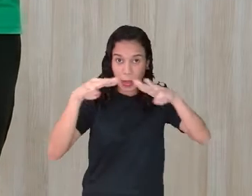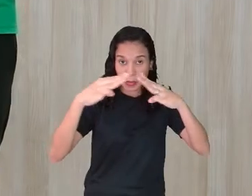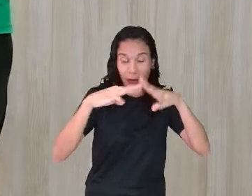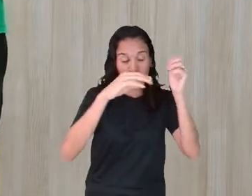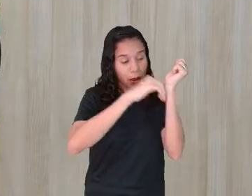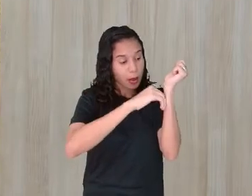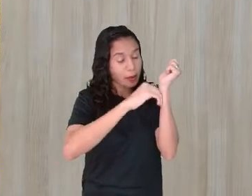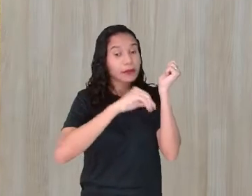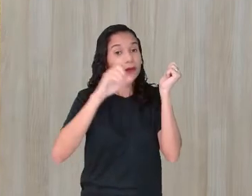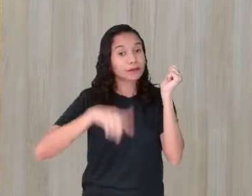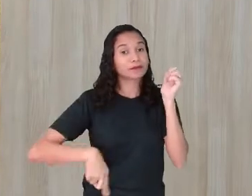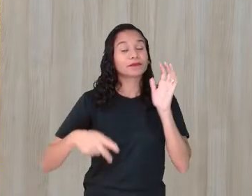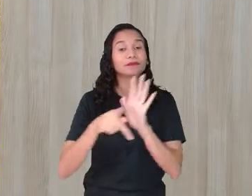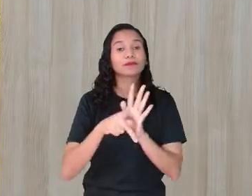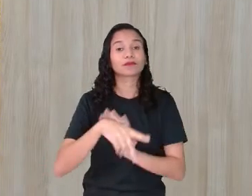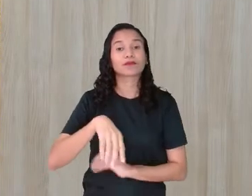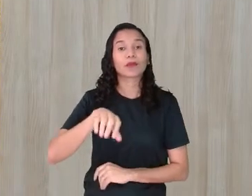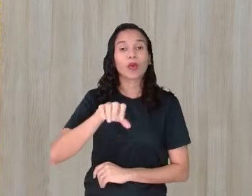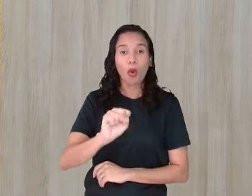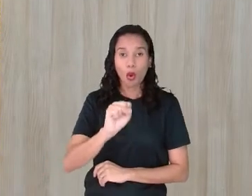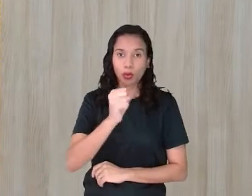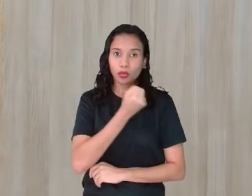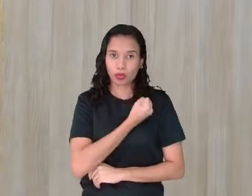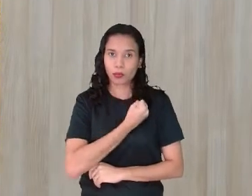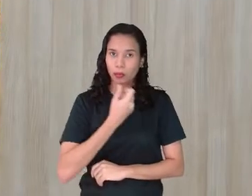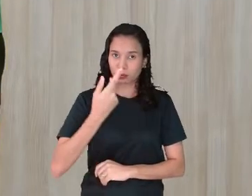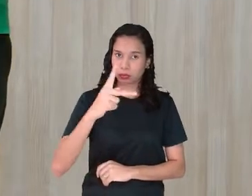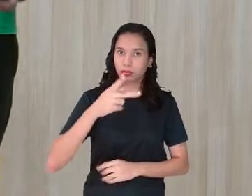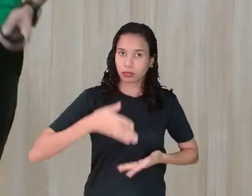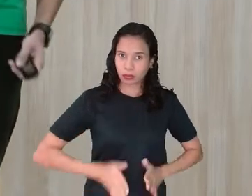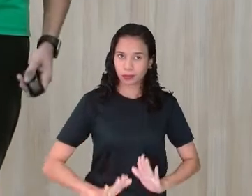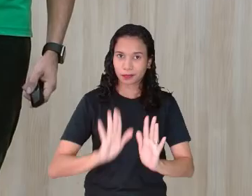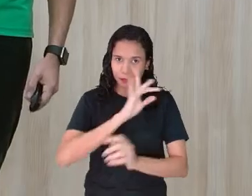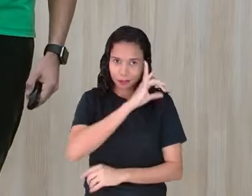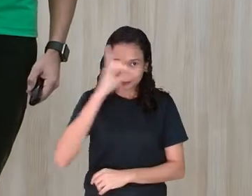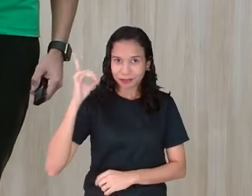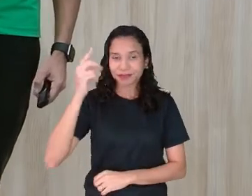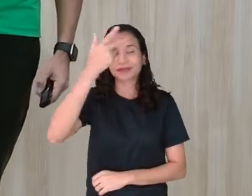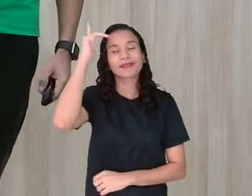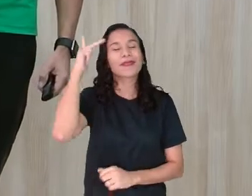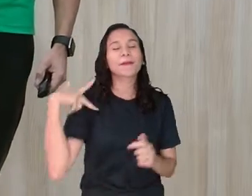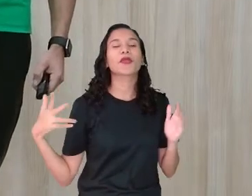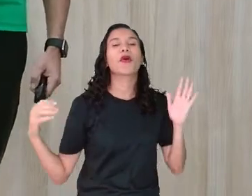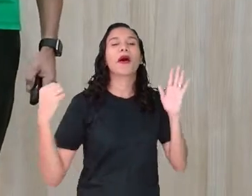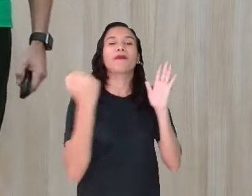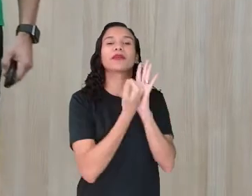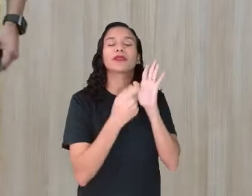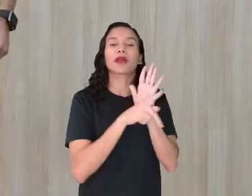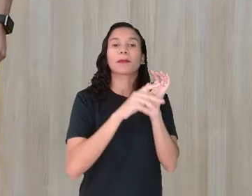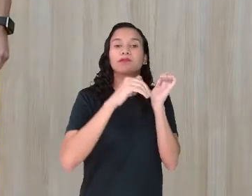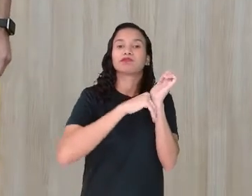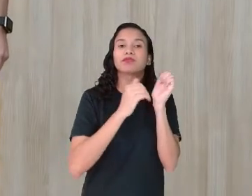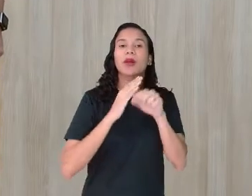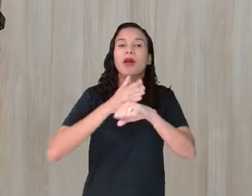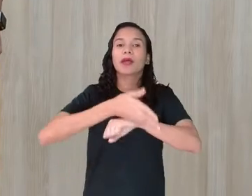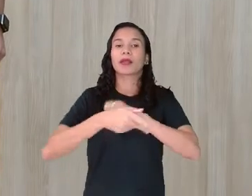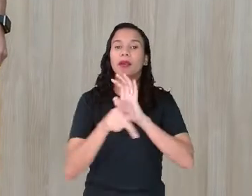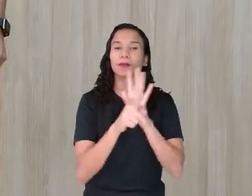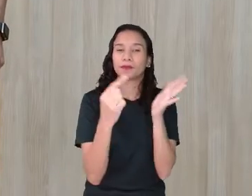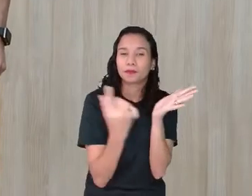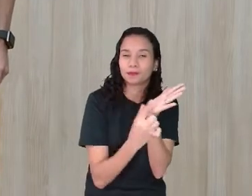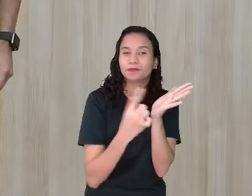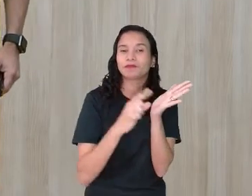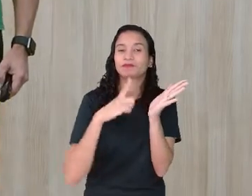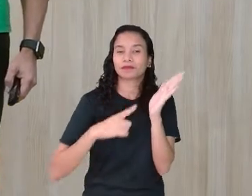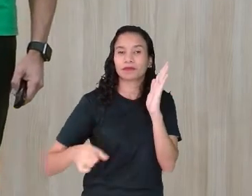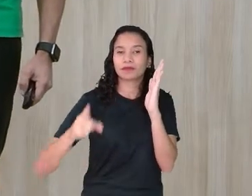a senha são os 8 dígitos do dia do seu nascimento. Então, quando você fizer o login aí no aplicativo, você